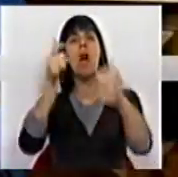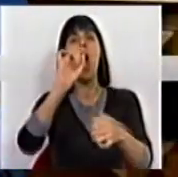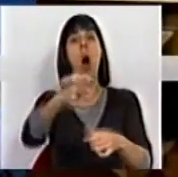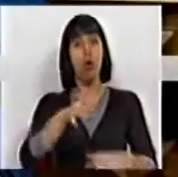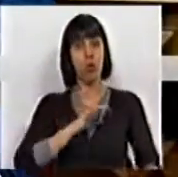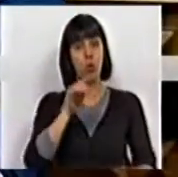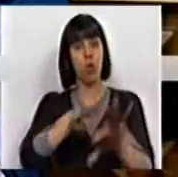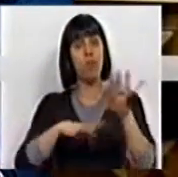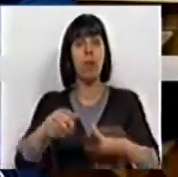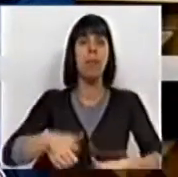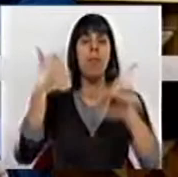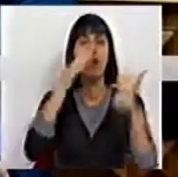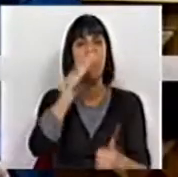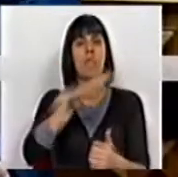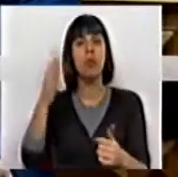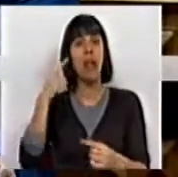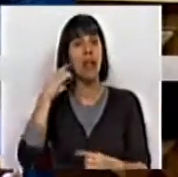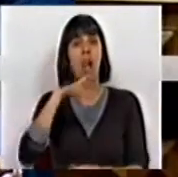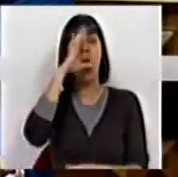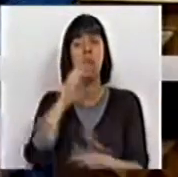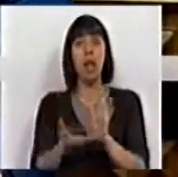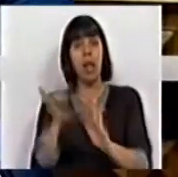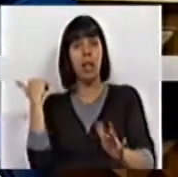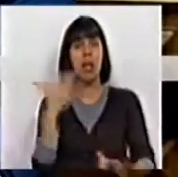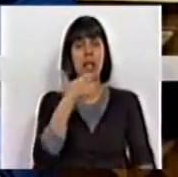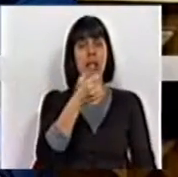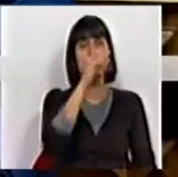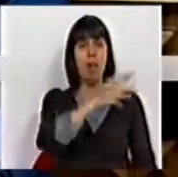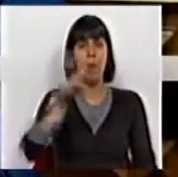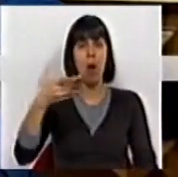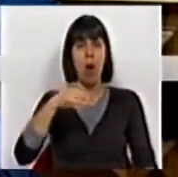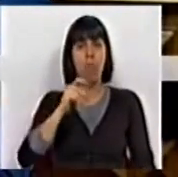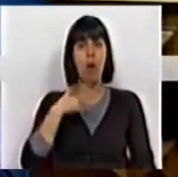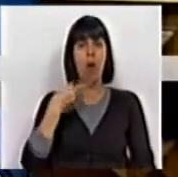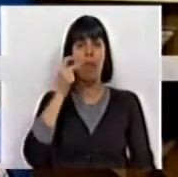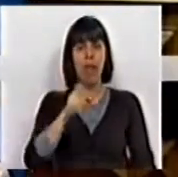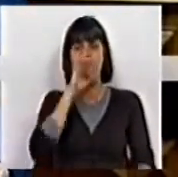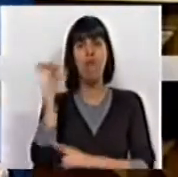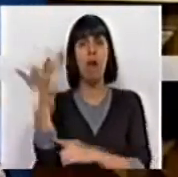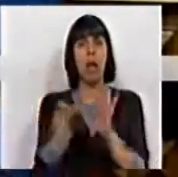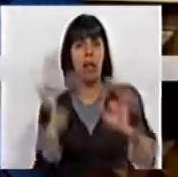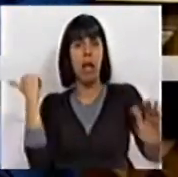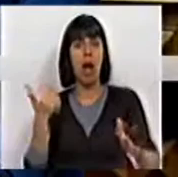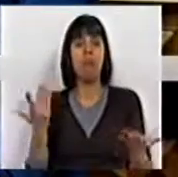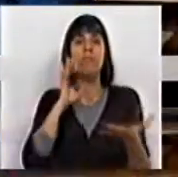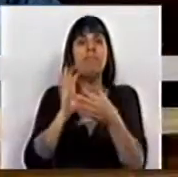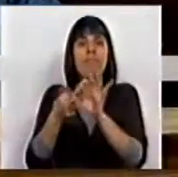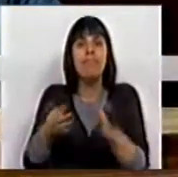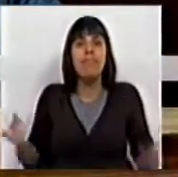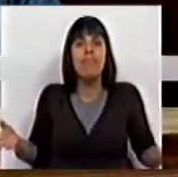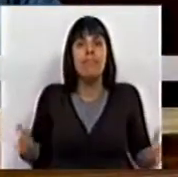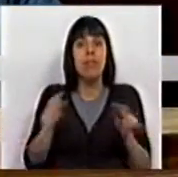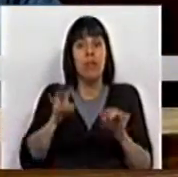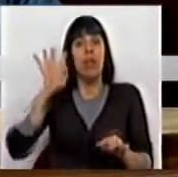execução. É que os senhores o que fizeram para melhorar a execução quando chegaram ao governo foi tirarem 150 milhões de euros ao Prodef Florestal. E logicamente